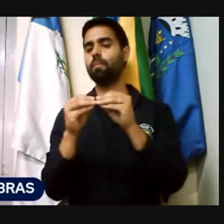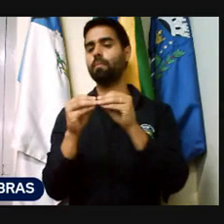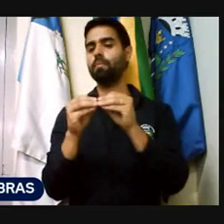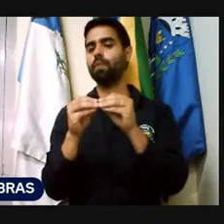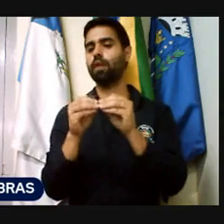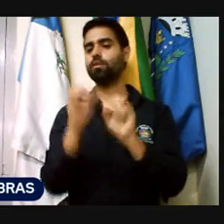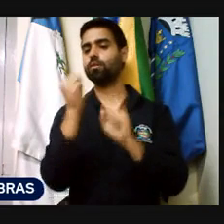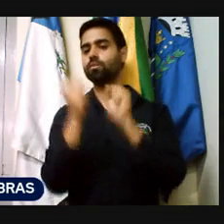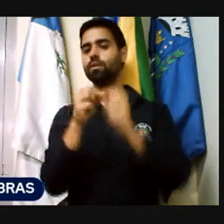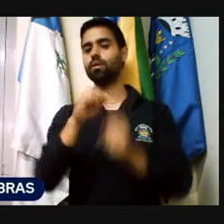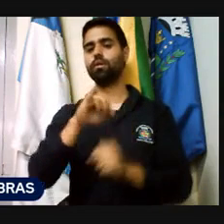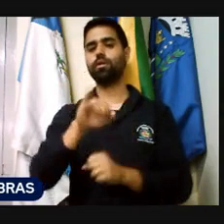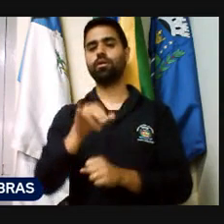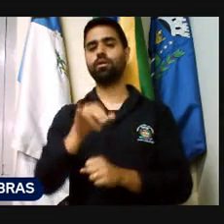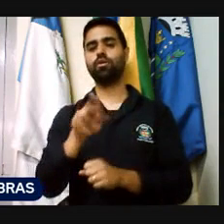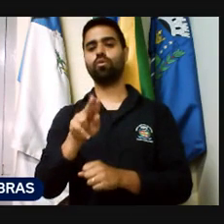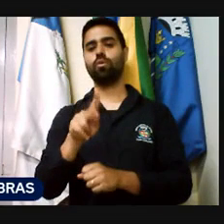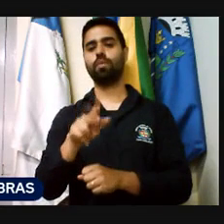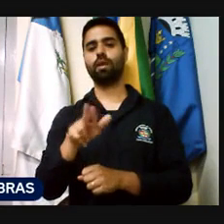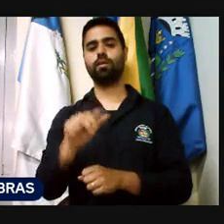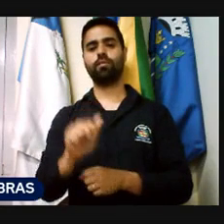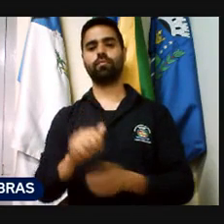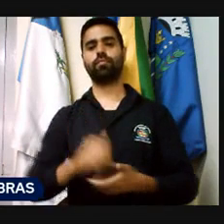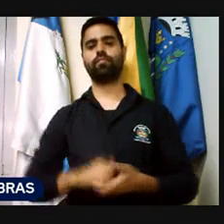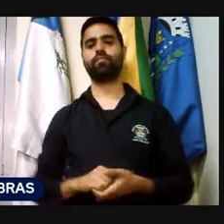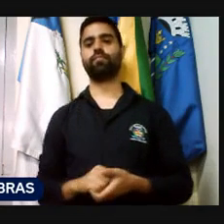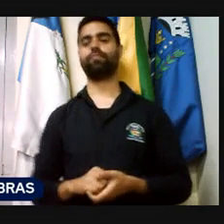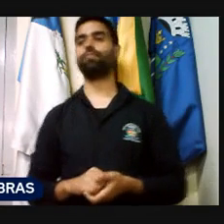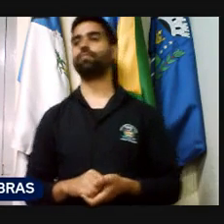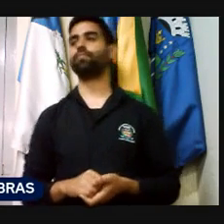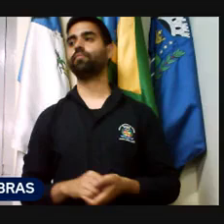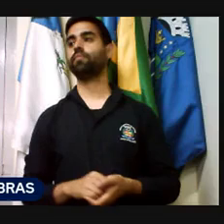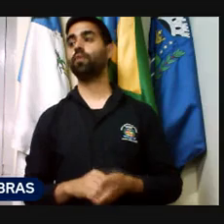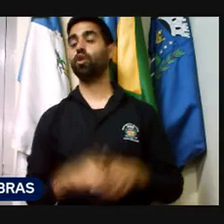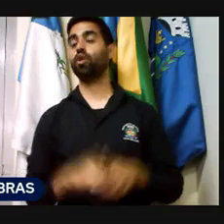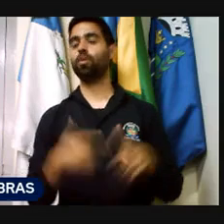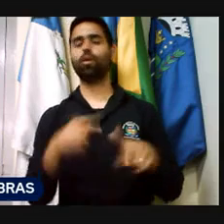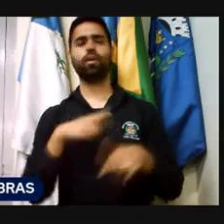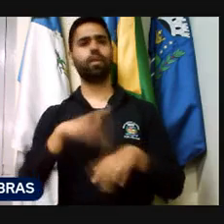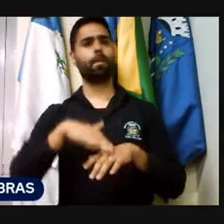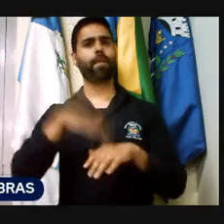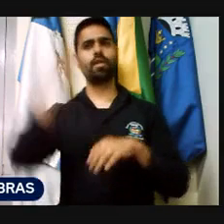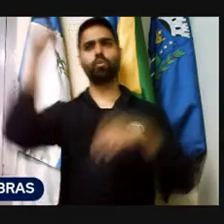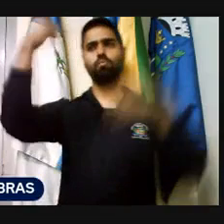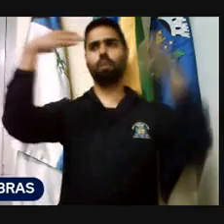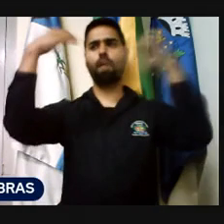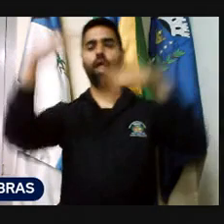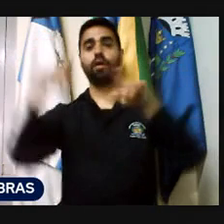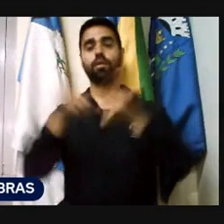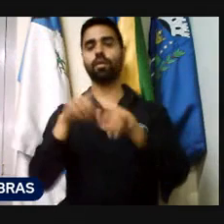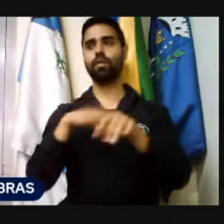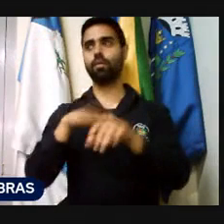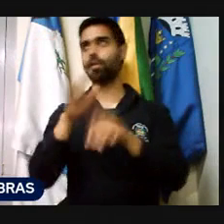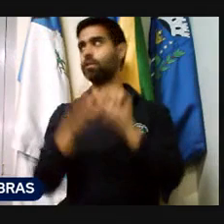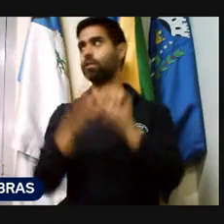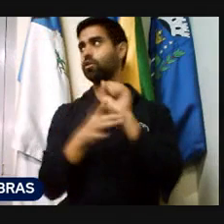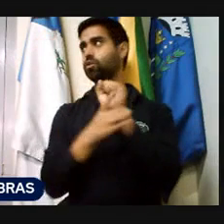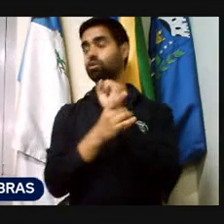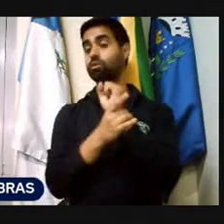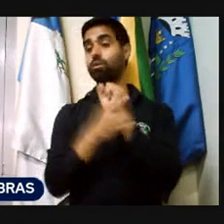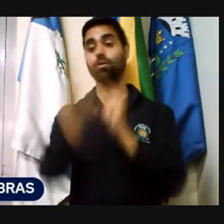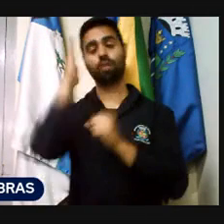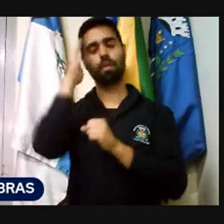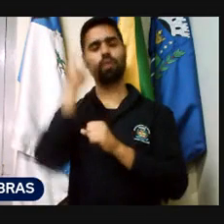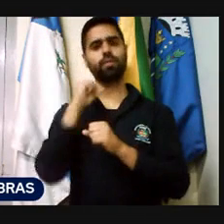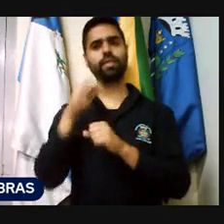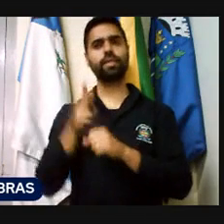do Paraná. Justificativa. A ação visa disponibilizar a melhor iluminação na área e promover segurança, visto que é grande